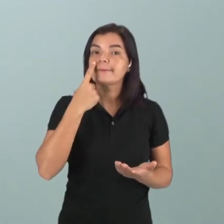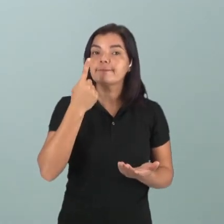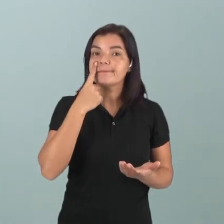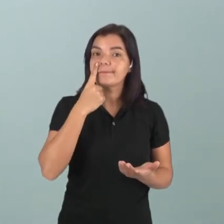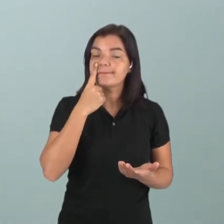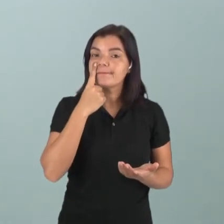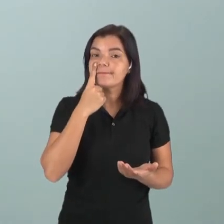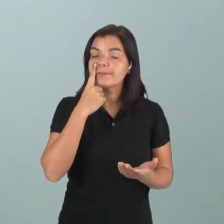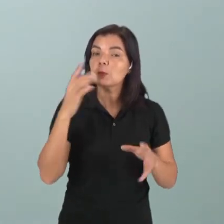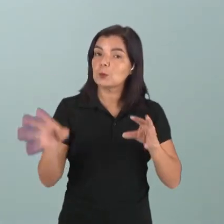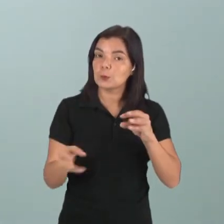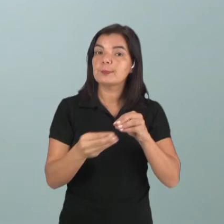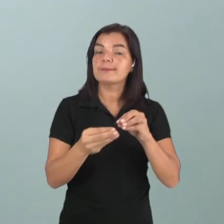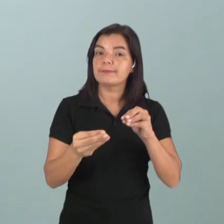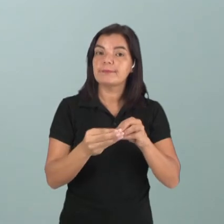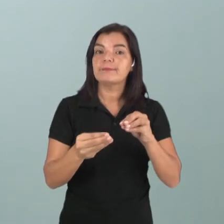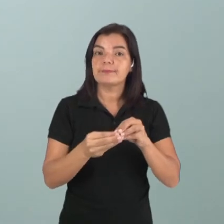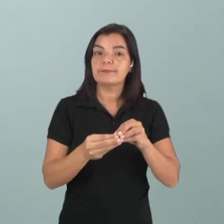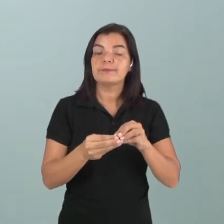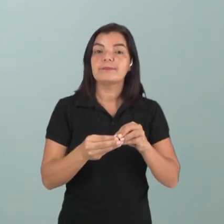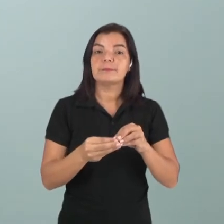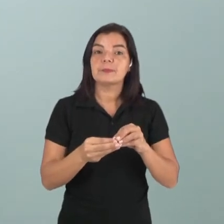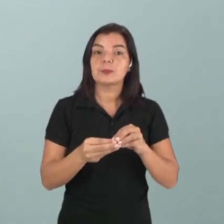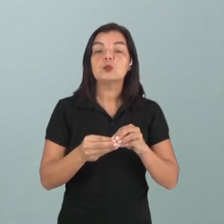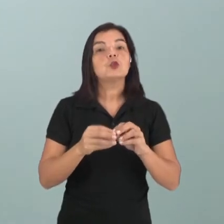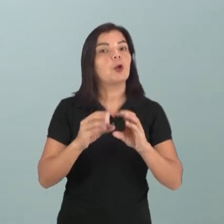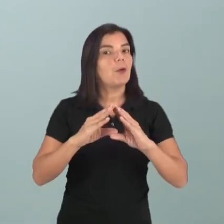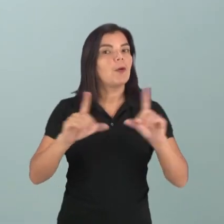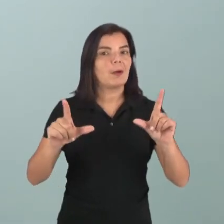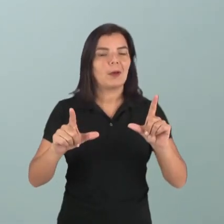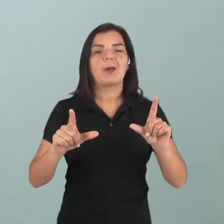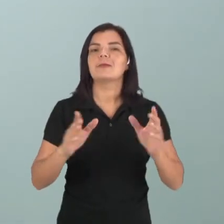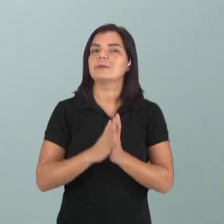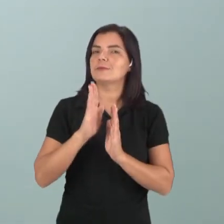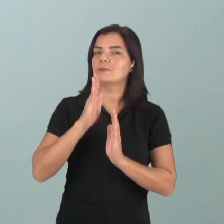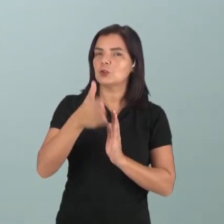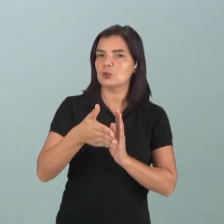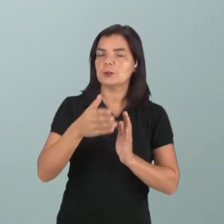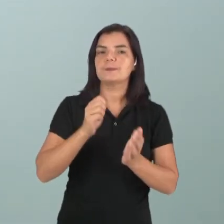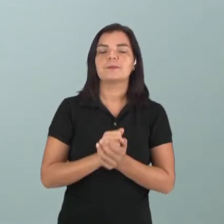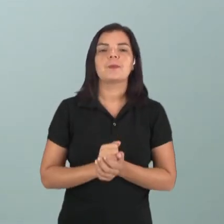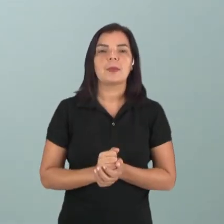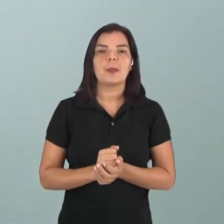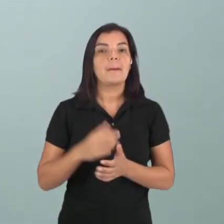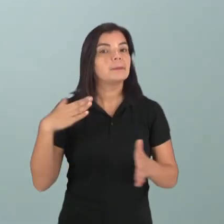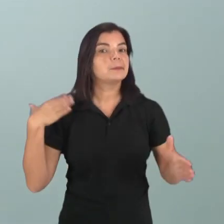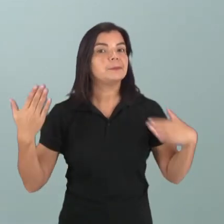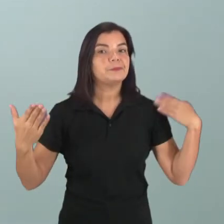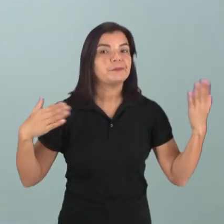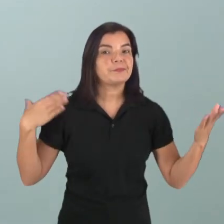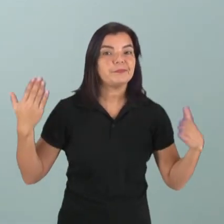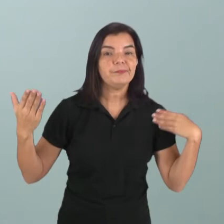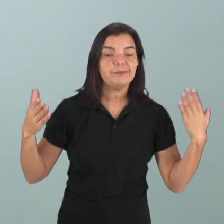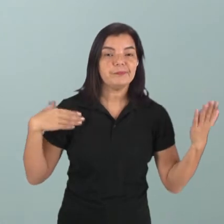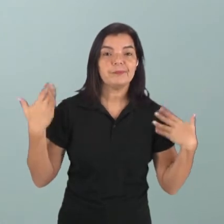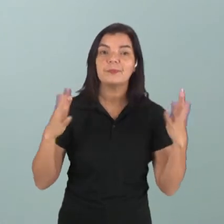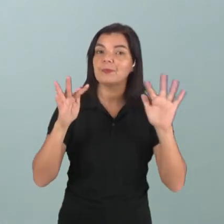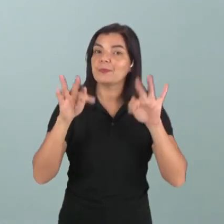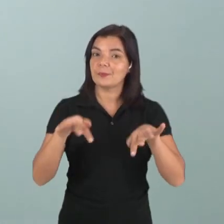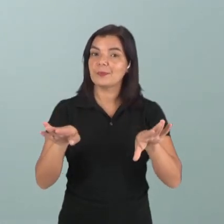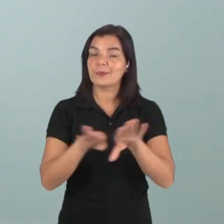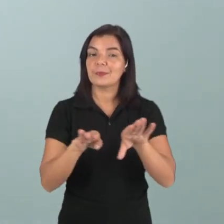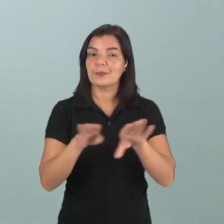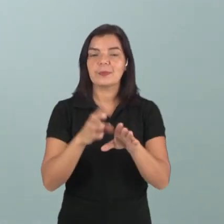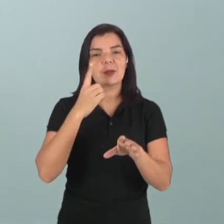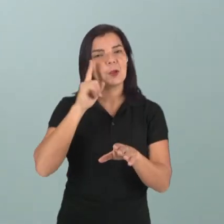observa que foi uma complementação ali de objetividade indireta. Precisa de alguém para passear. É um adverbial de finalidade que a